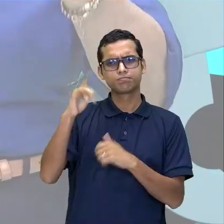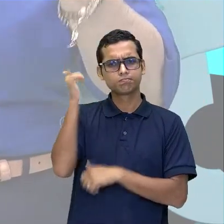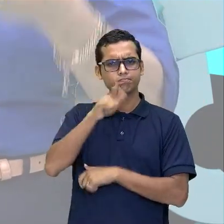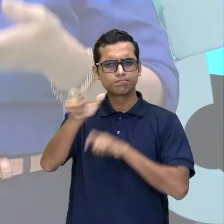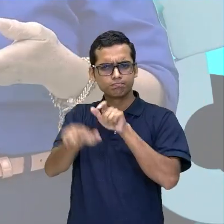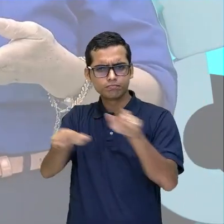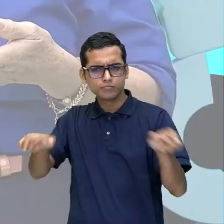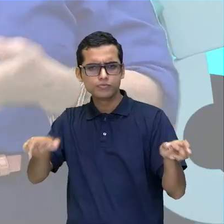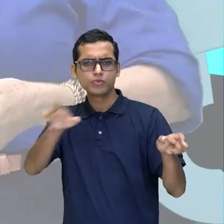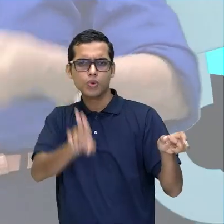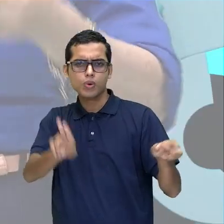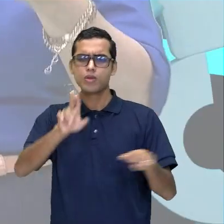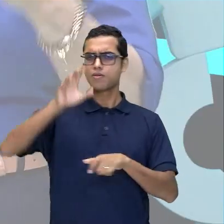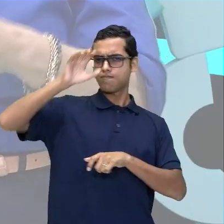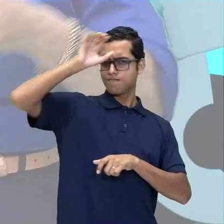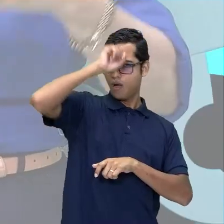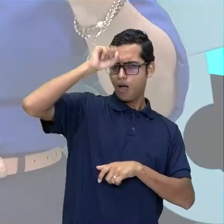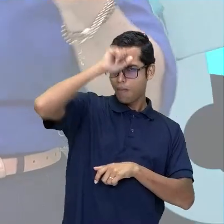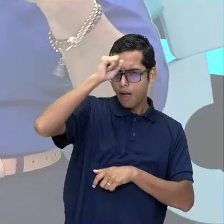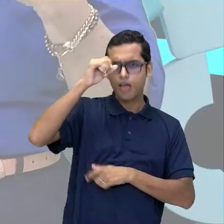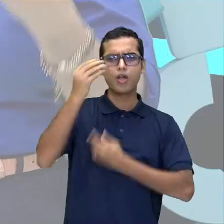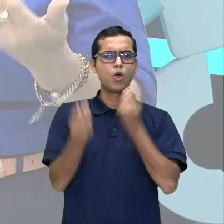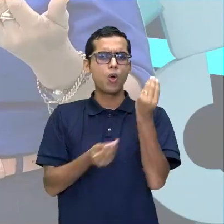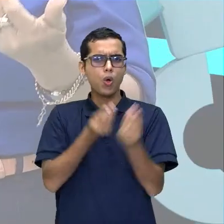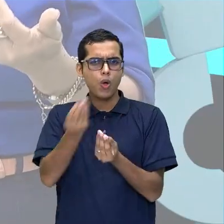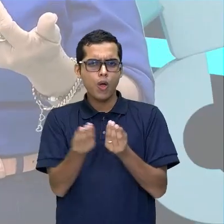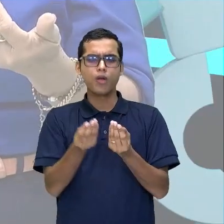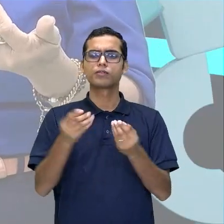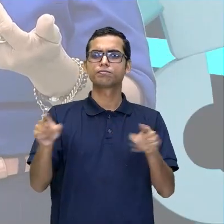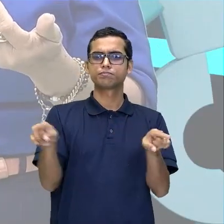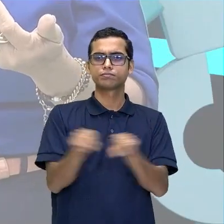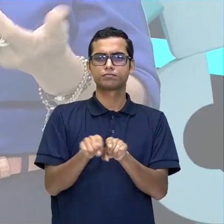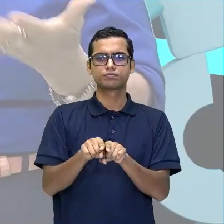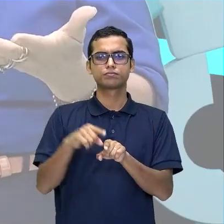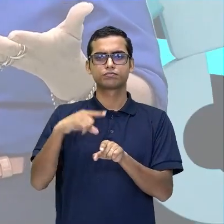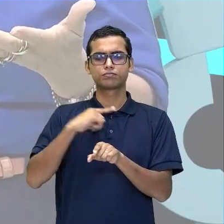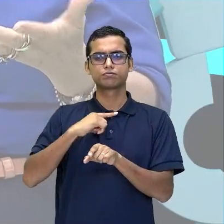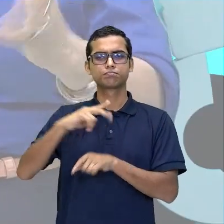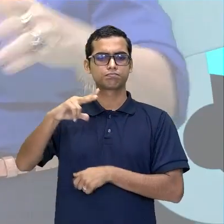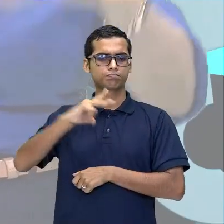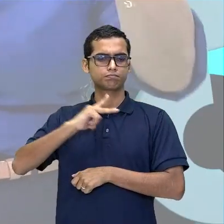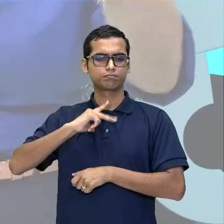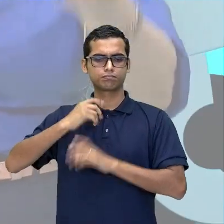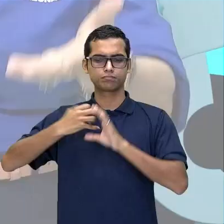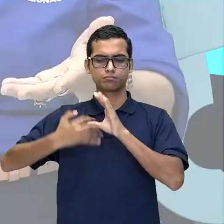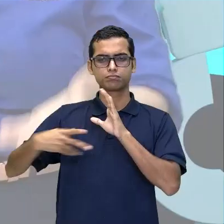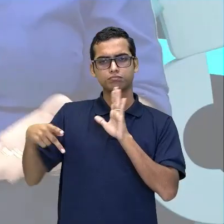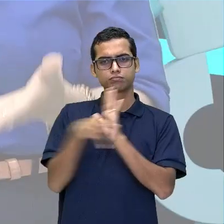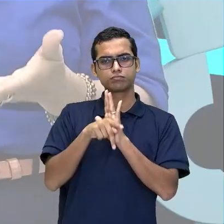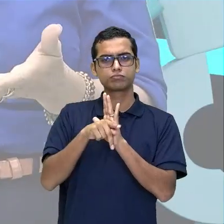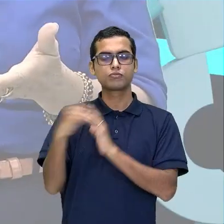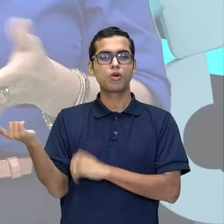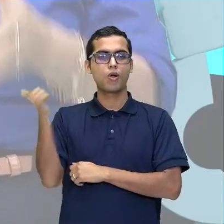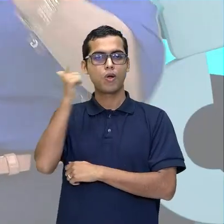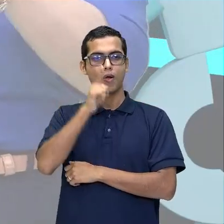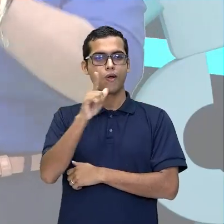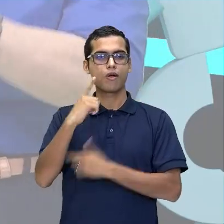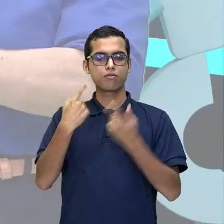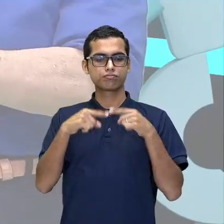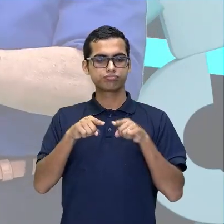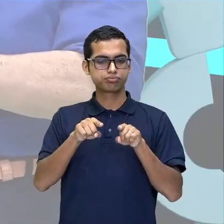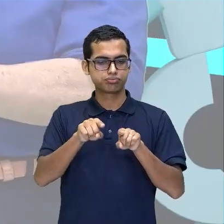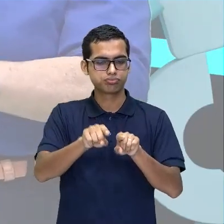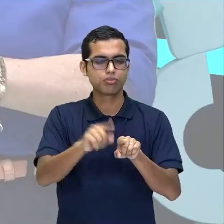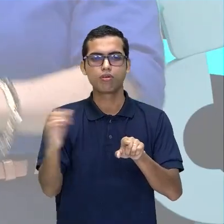pessoas, aprendam de forma personalizada, ou seja, ao seu próprio ritmo e